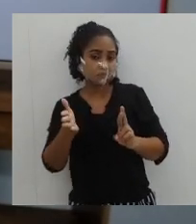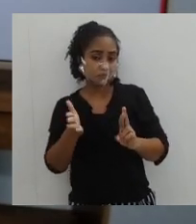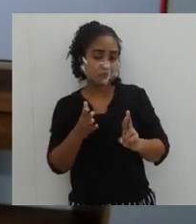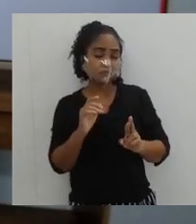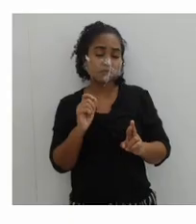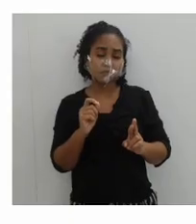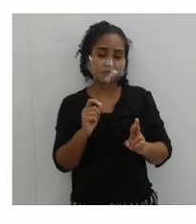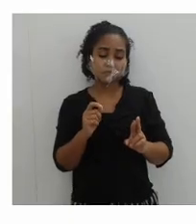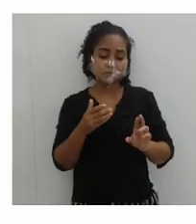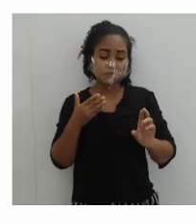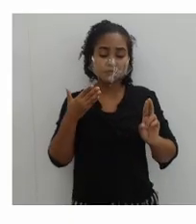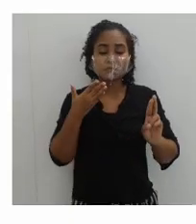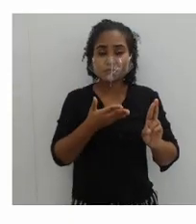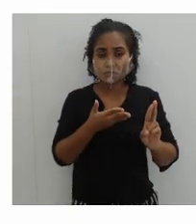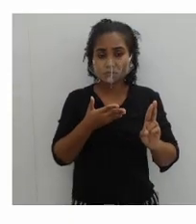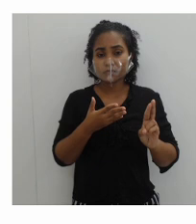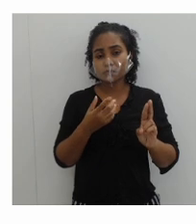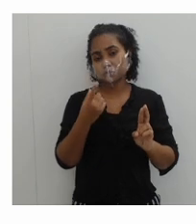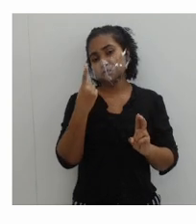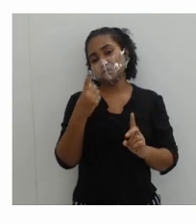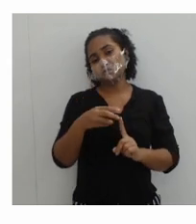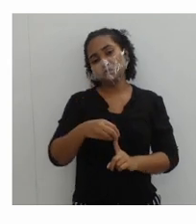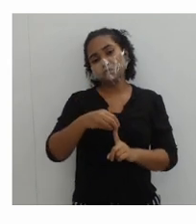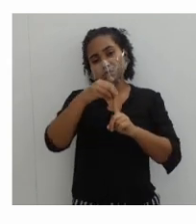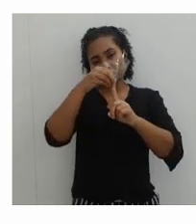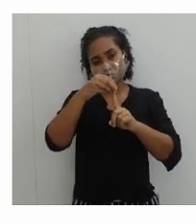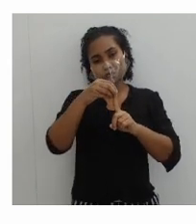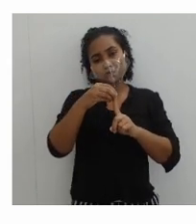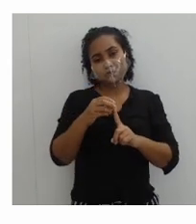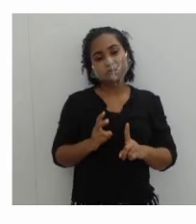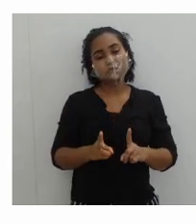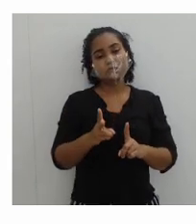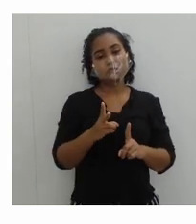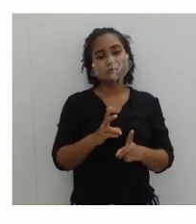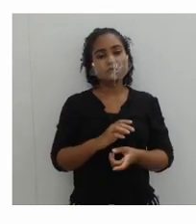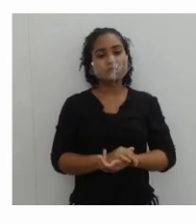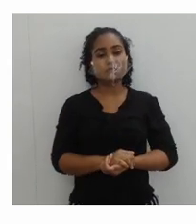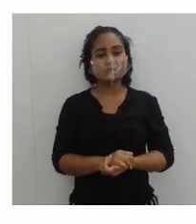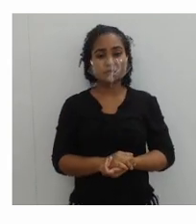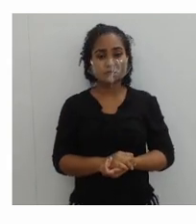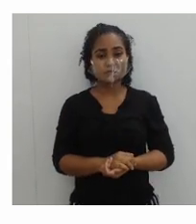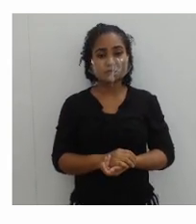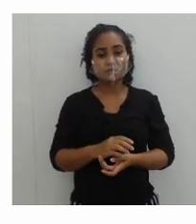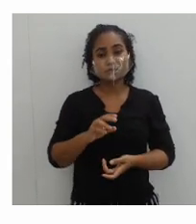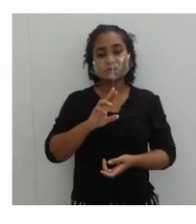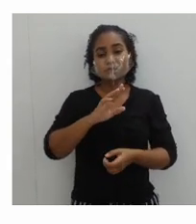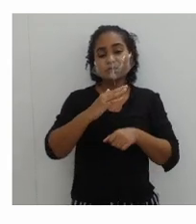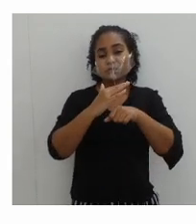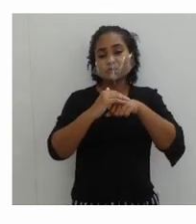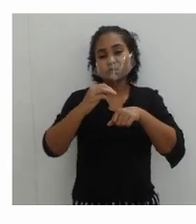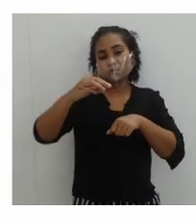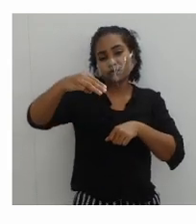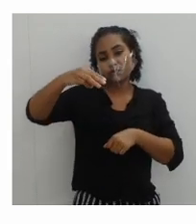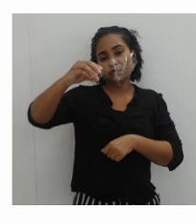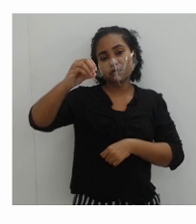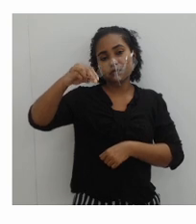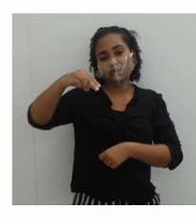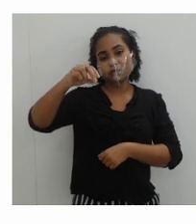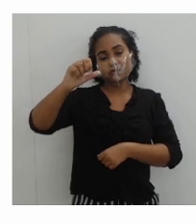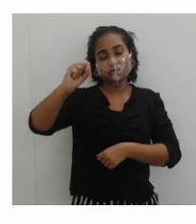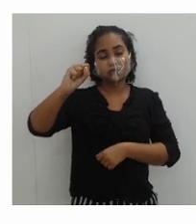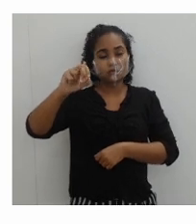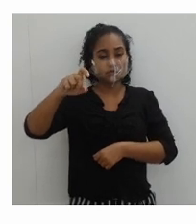diretos são aqueles que possuem apenas um único hospedeiro, e a gente pode chamar também de monogênico. Ele só tem